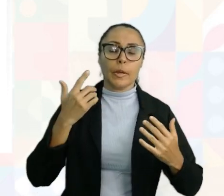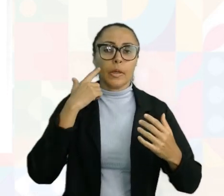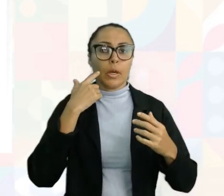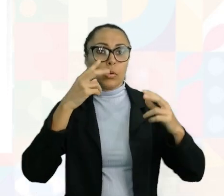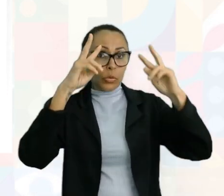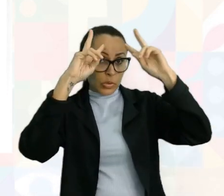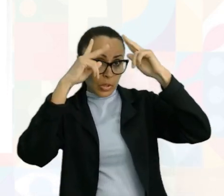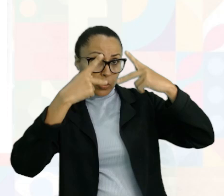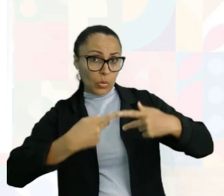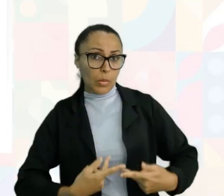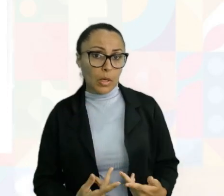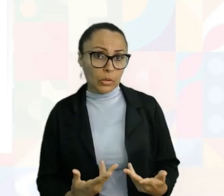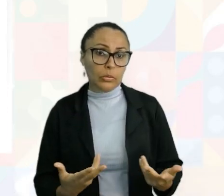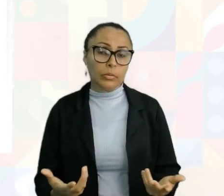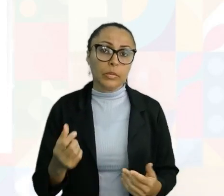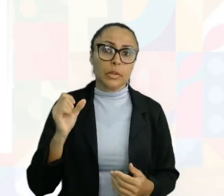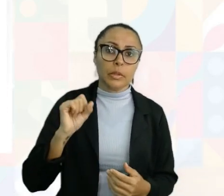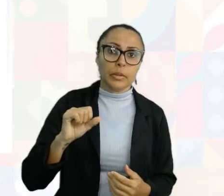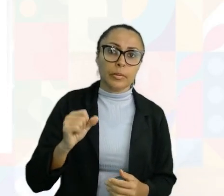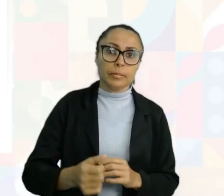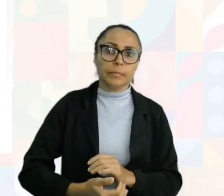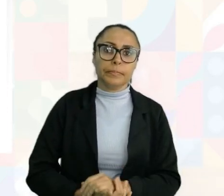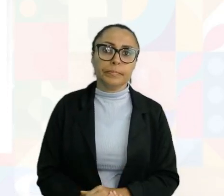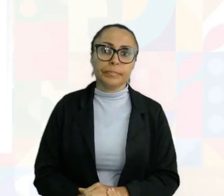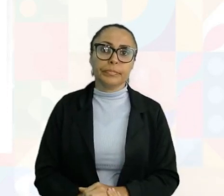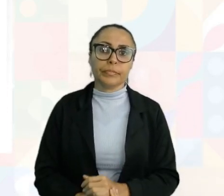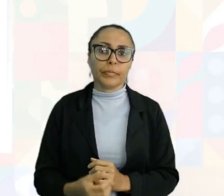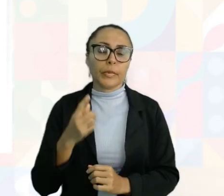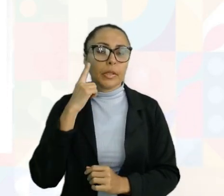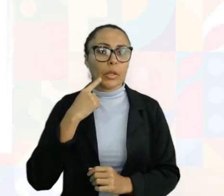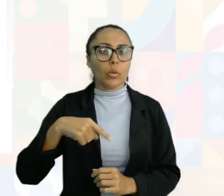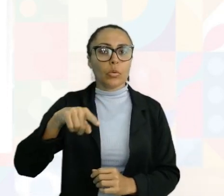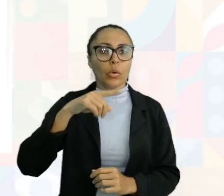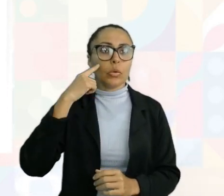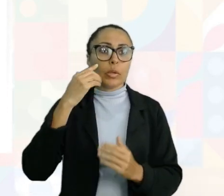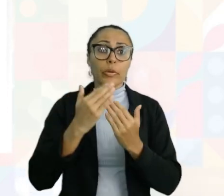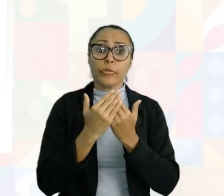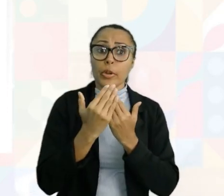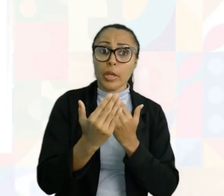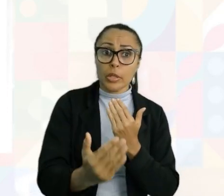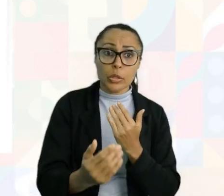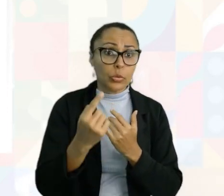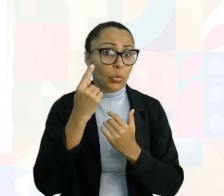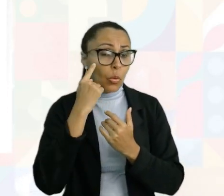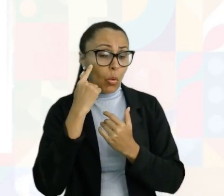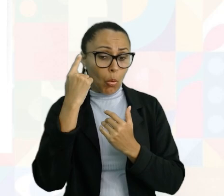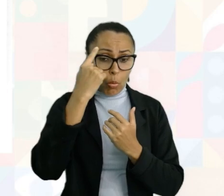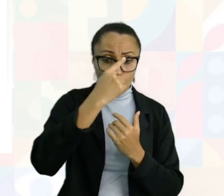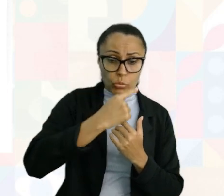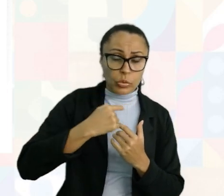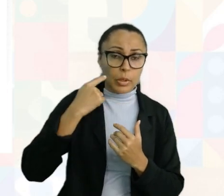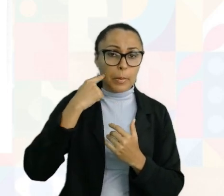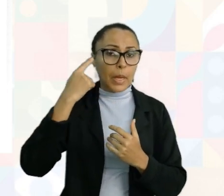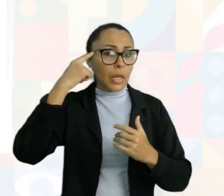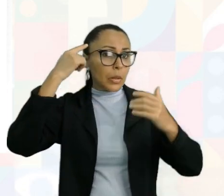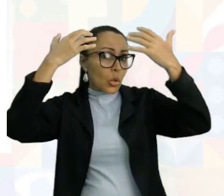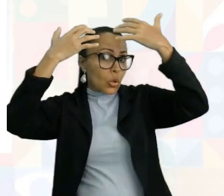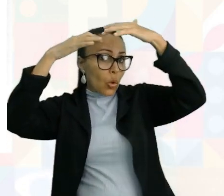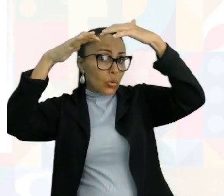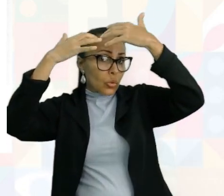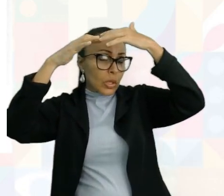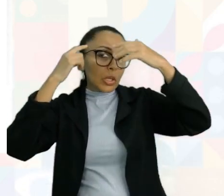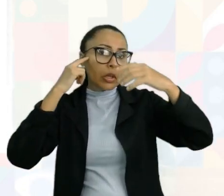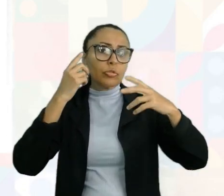uma visão estereoscópica, né? A gente tem os olhos na frente do nosso rosto e isso permite no nosso cérebro que a gente veja as